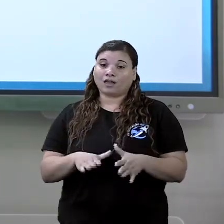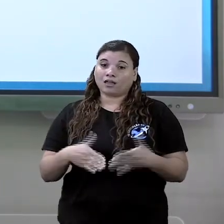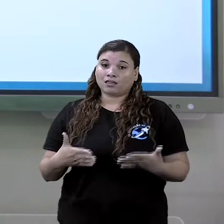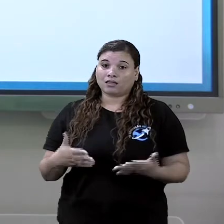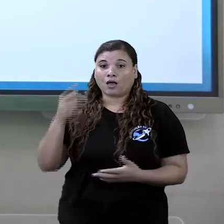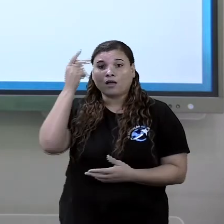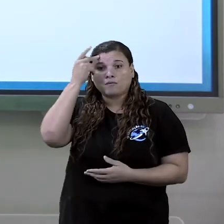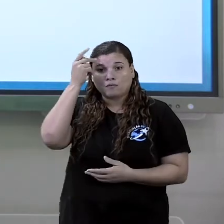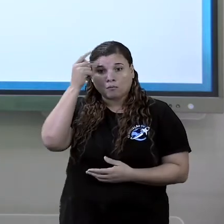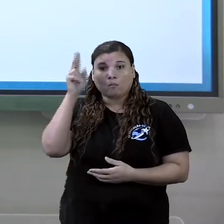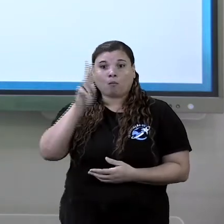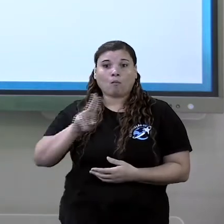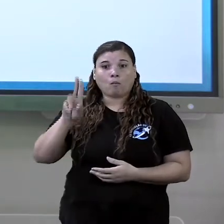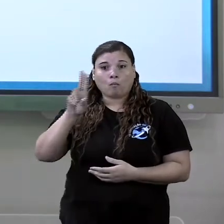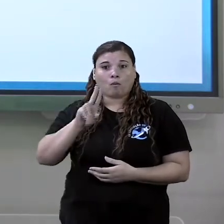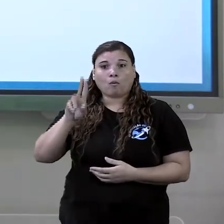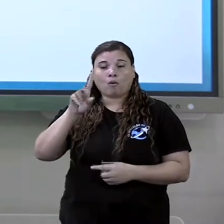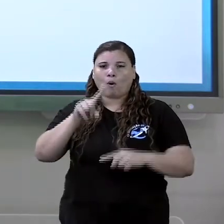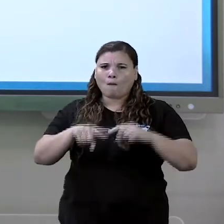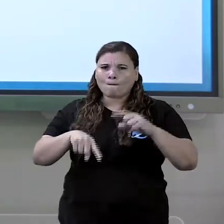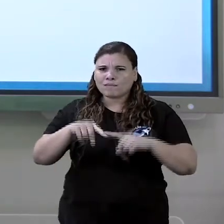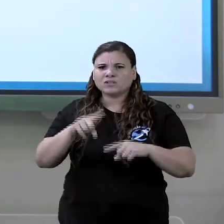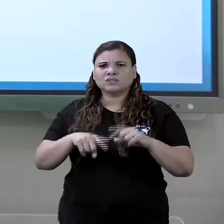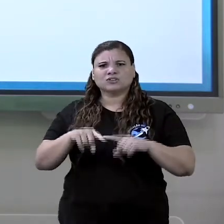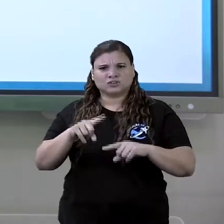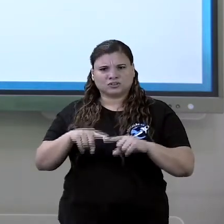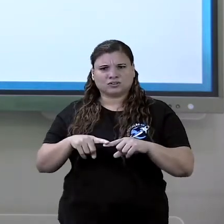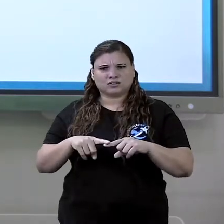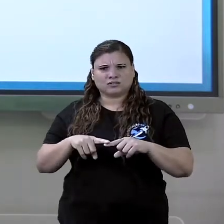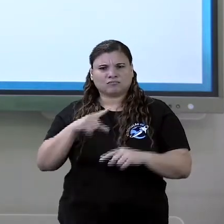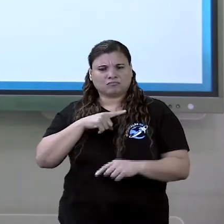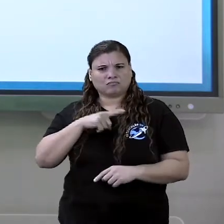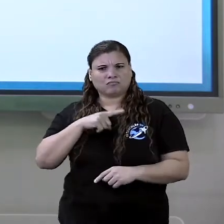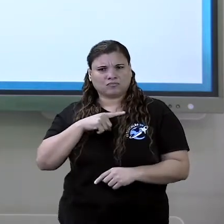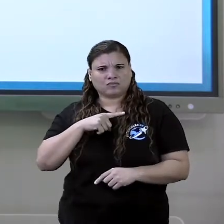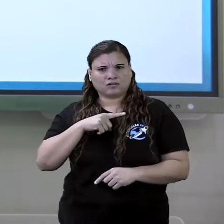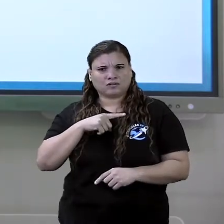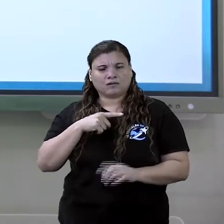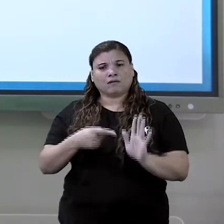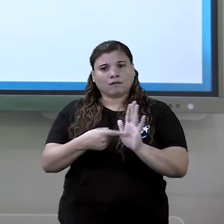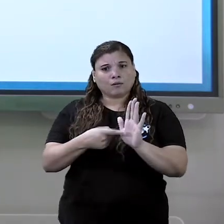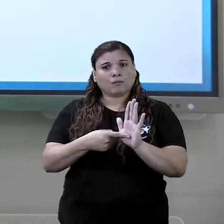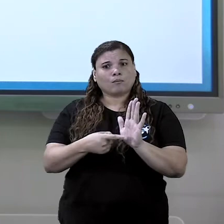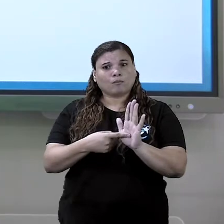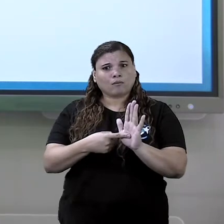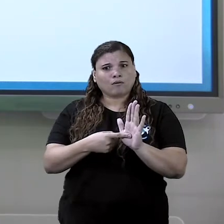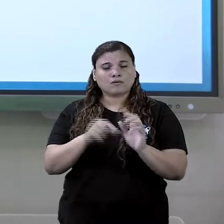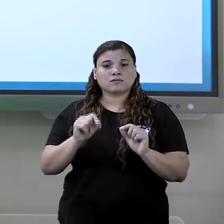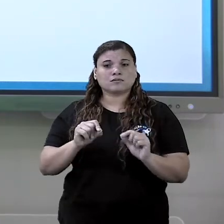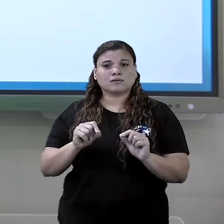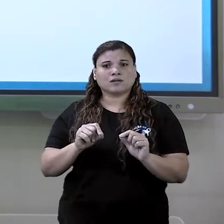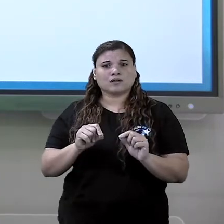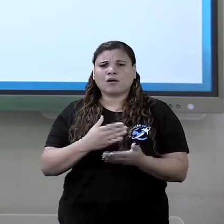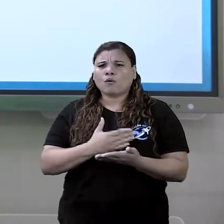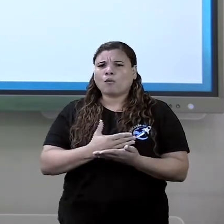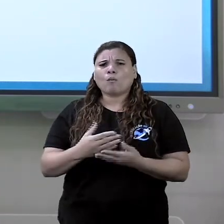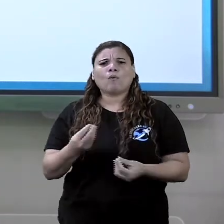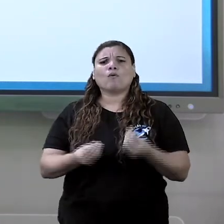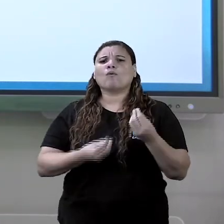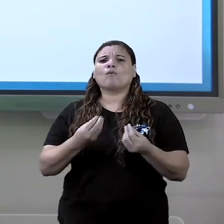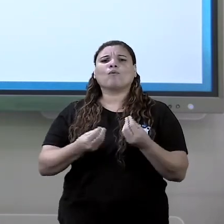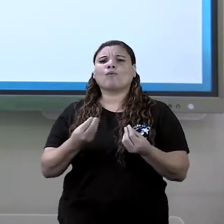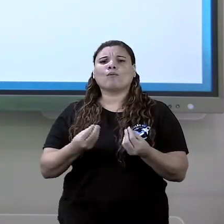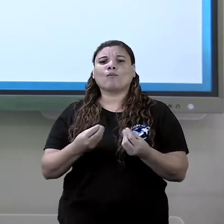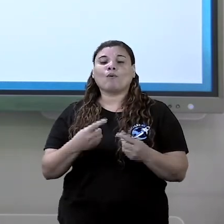objetos que foram encontrados naquela época, que conta como tudo se iniciou, conta